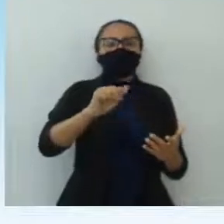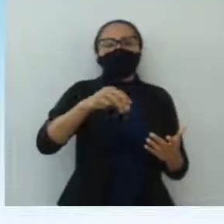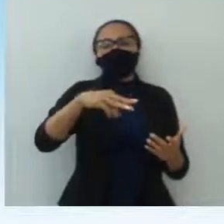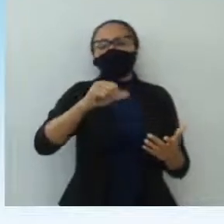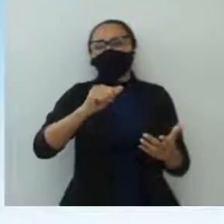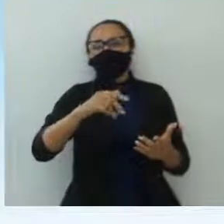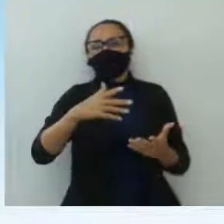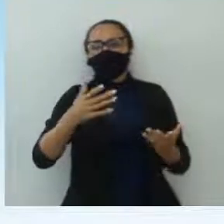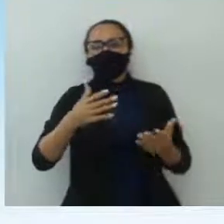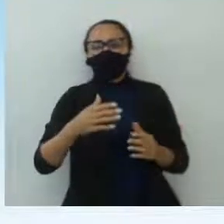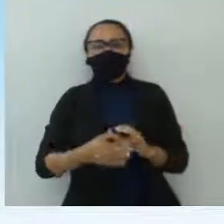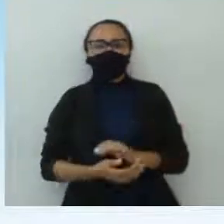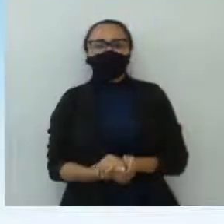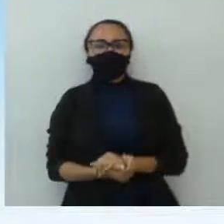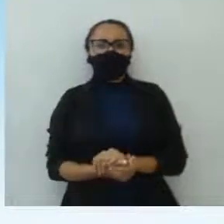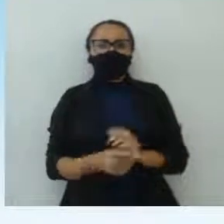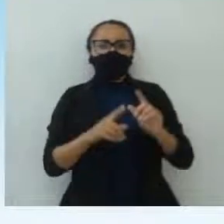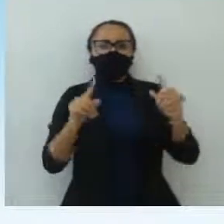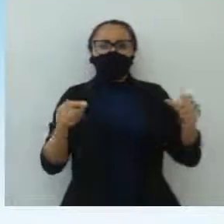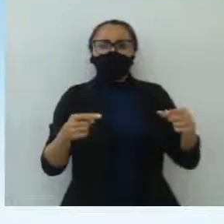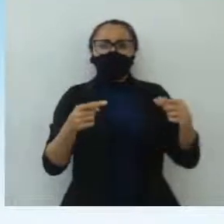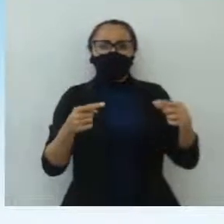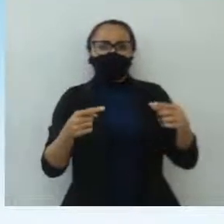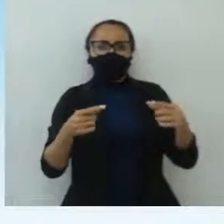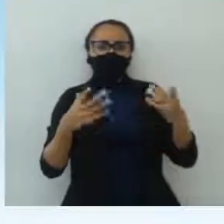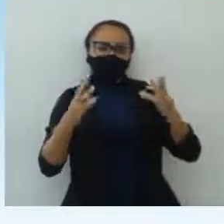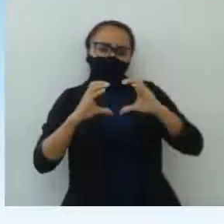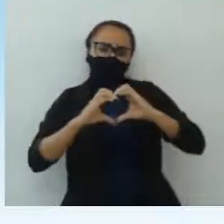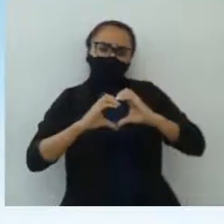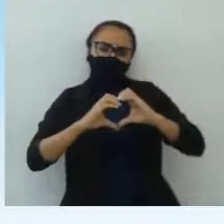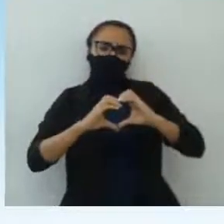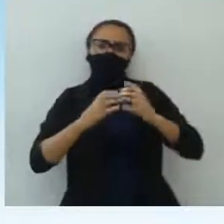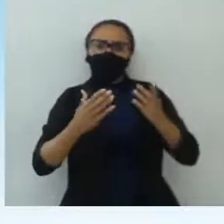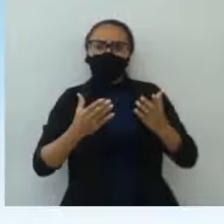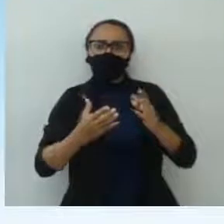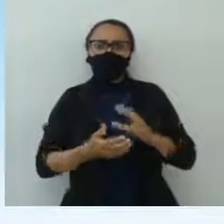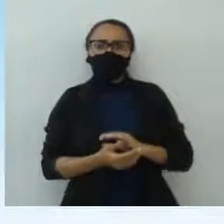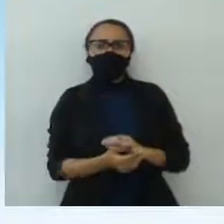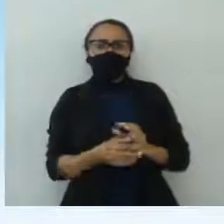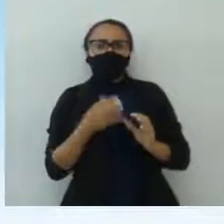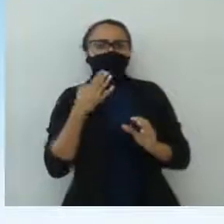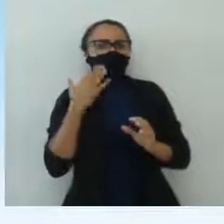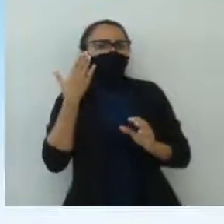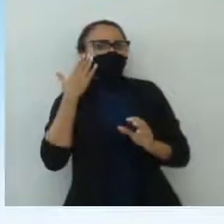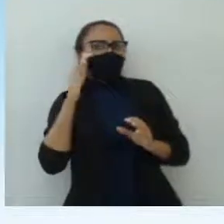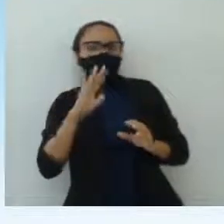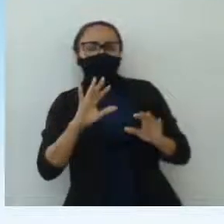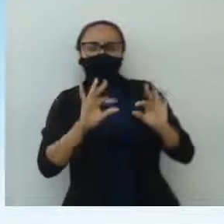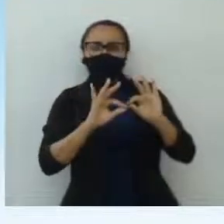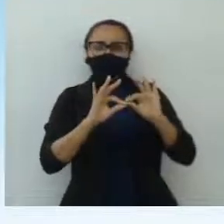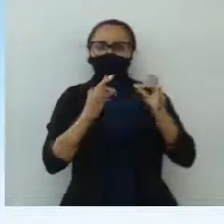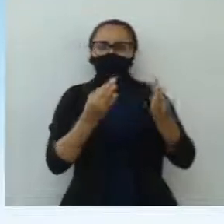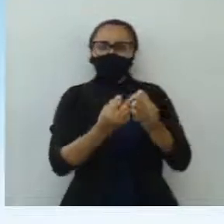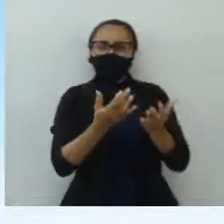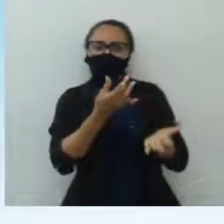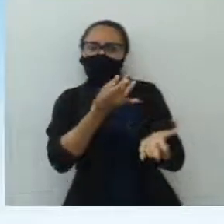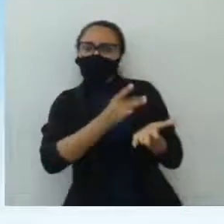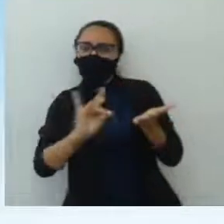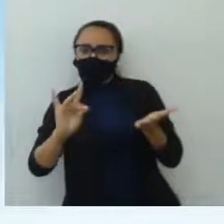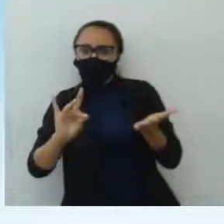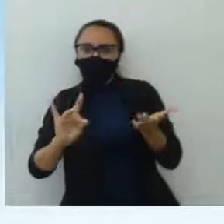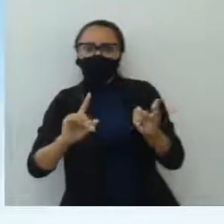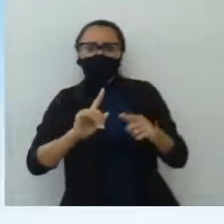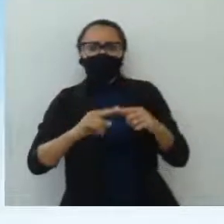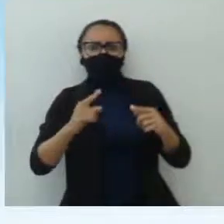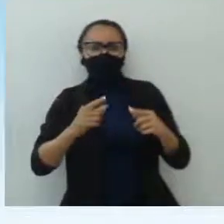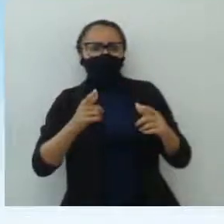exemplo de Romeu e Julieta, o conflito é quando os dois se apaixonam. Primeiro, eles não sabem que são de famílias, né, que são inimigas. Depois, eles descobrem.